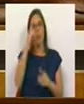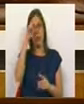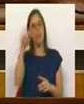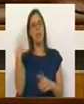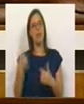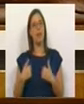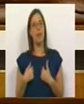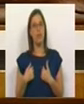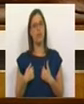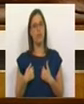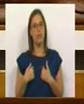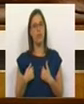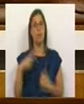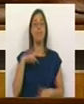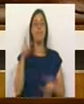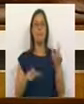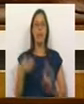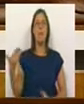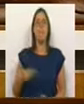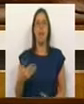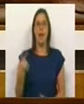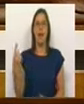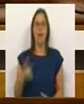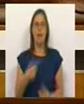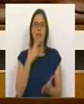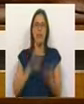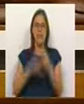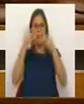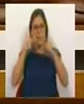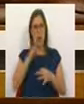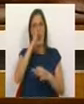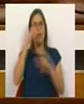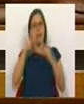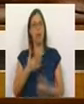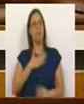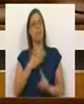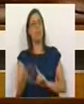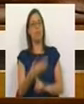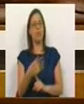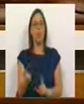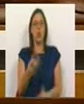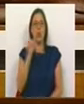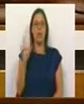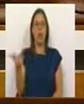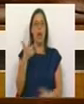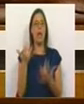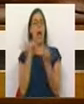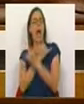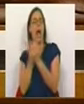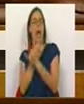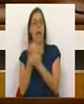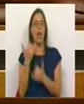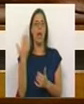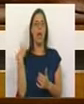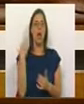peço desculpa. Cientes que os portugueses merecem um governo sério e patriótico e não a troika alegre de